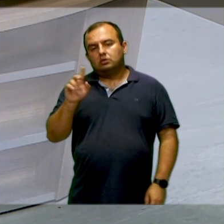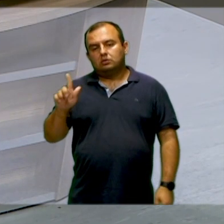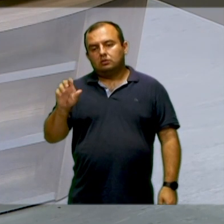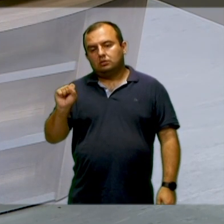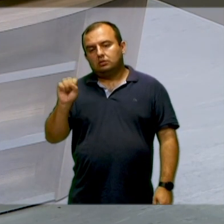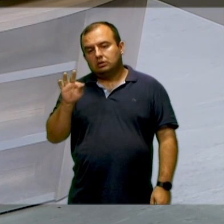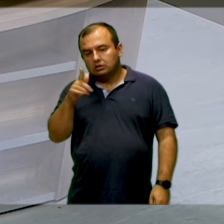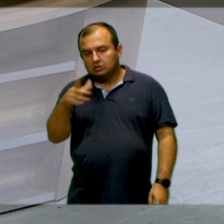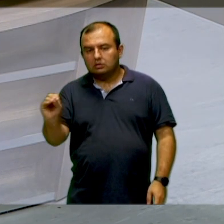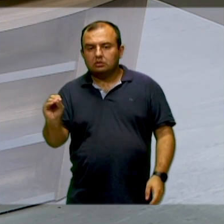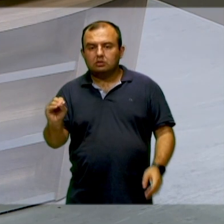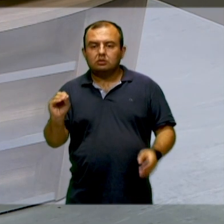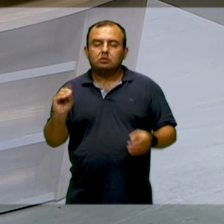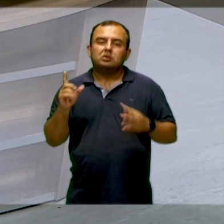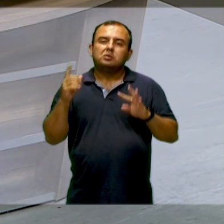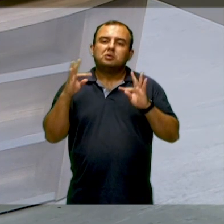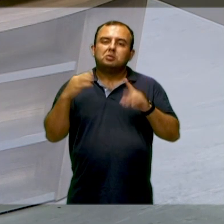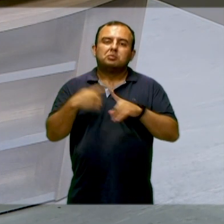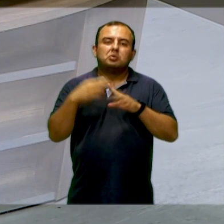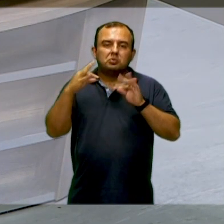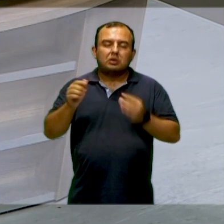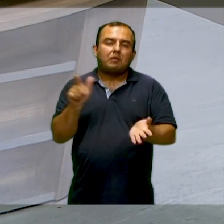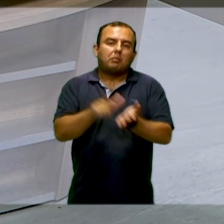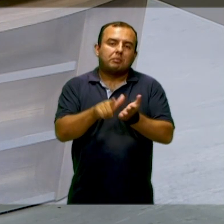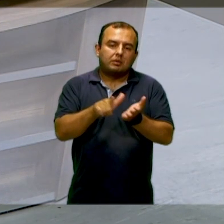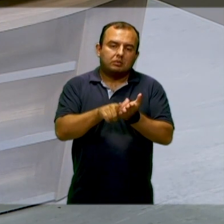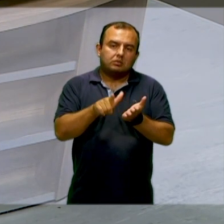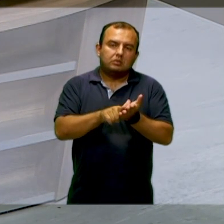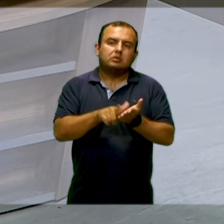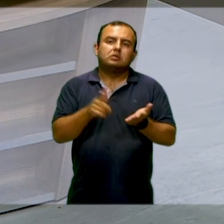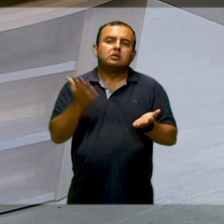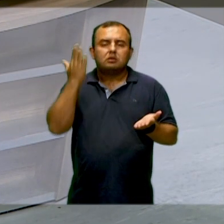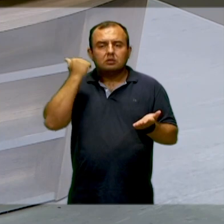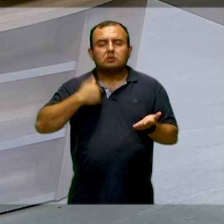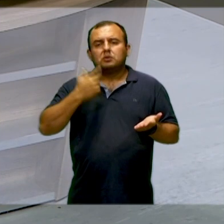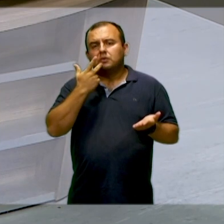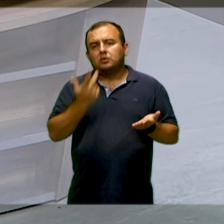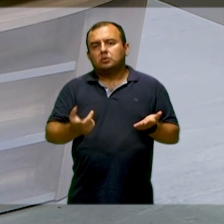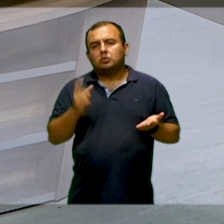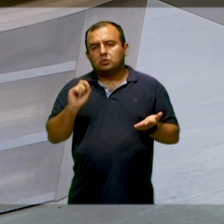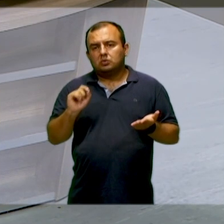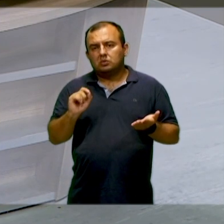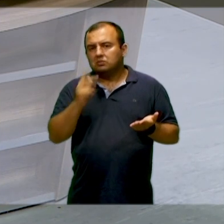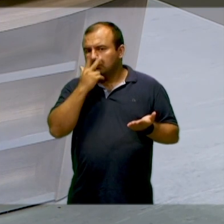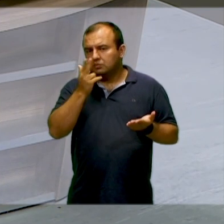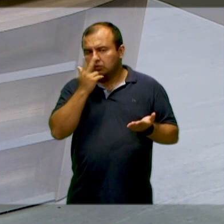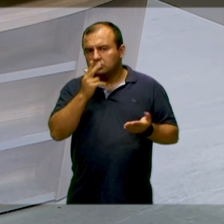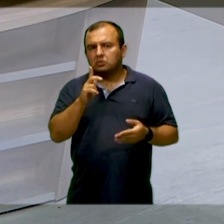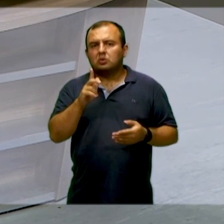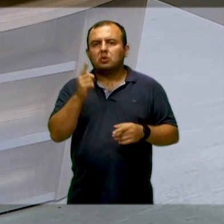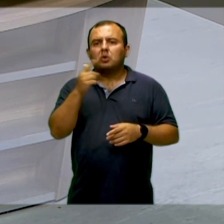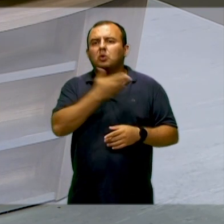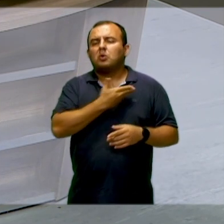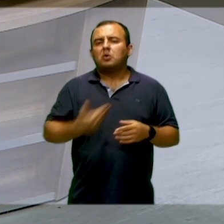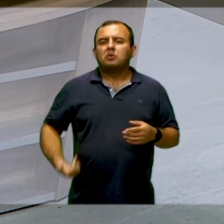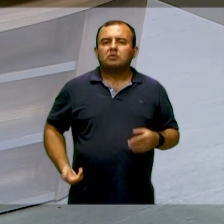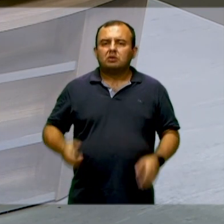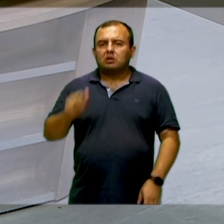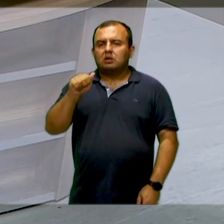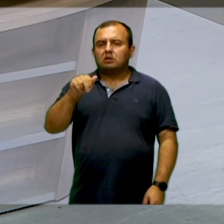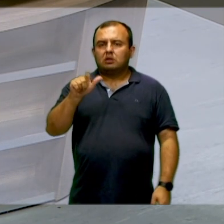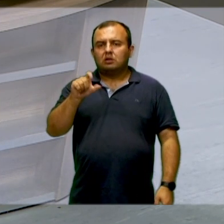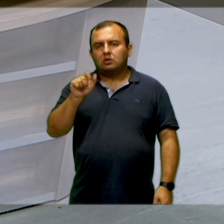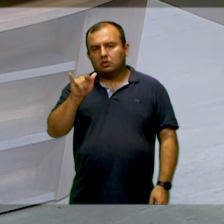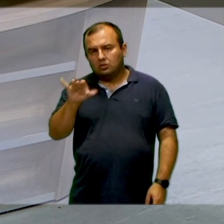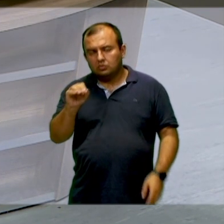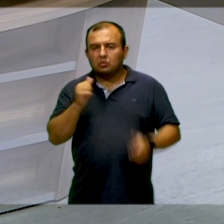uma vez, porque isso tudo estava no papel. Sabe, é o que eu tenho dito, assim, parecia um governo muito analógico. Não estava acompanhando a forma